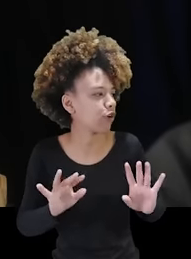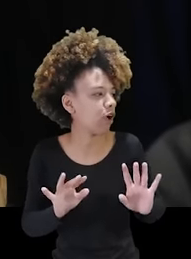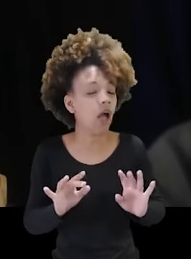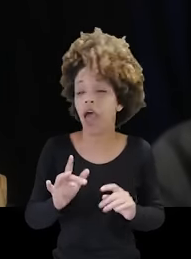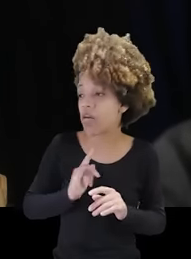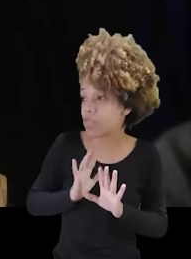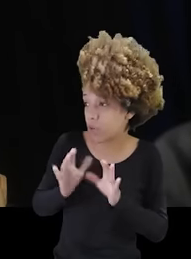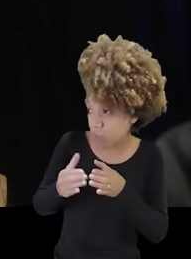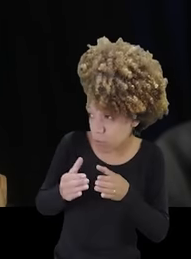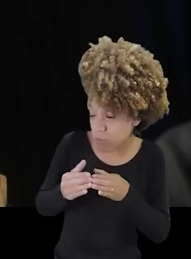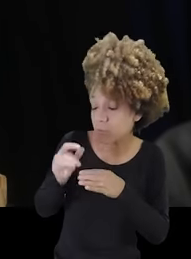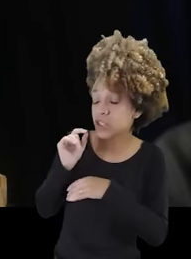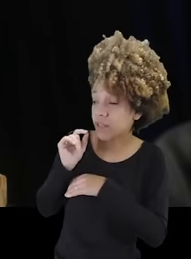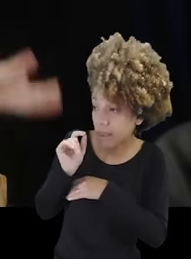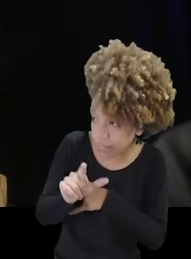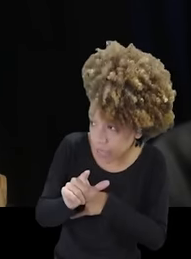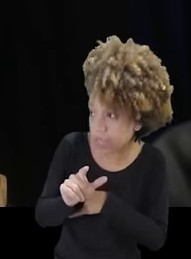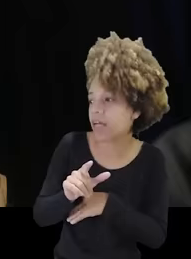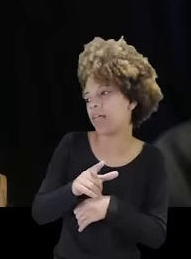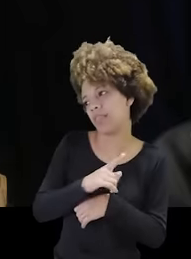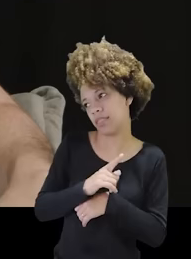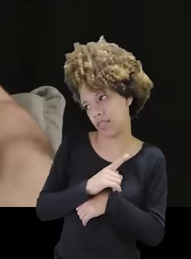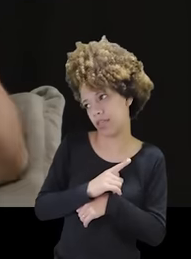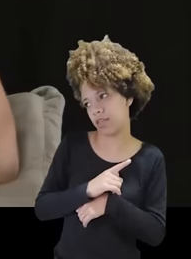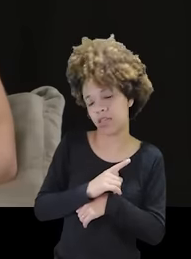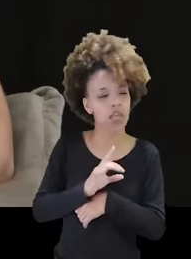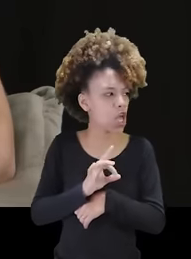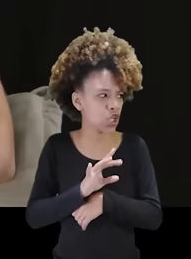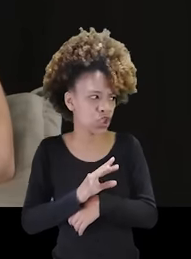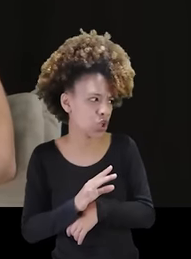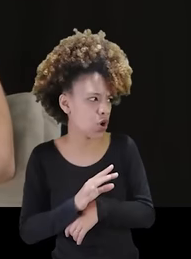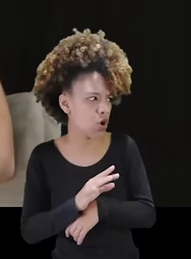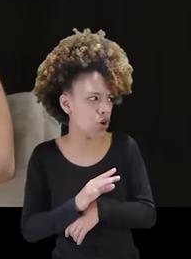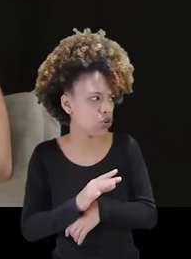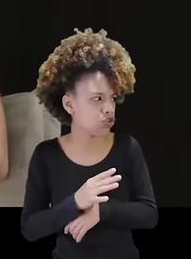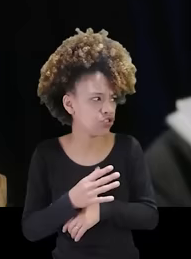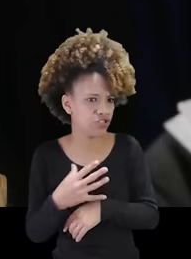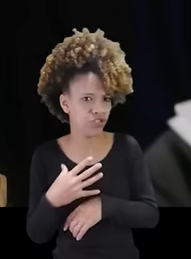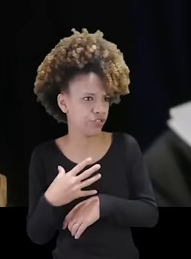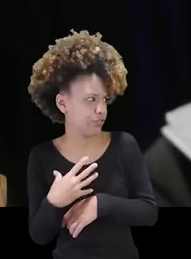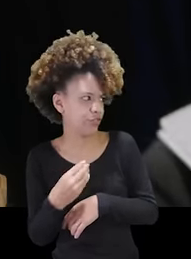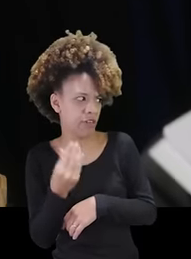no grupo de telegram vai ter entendeu É só coisa tipo de filha da